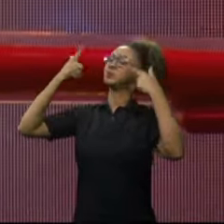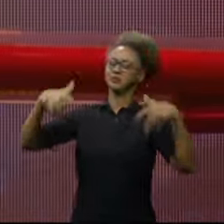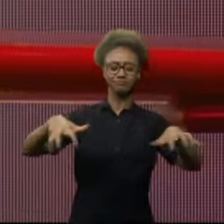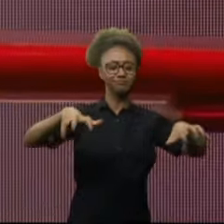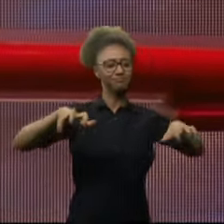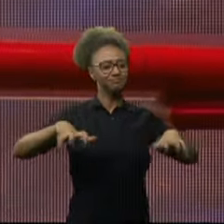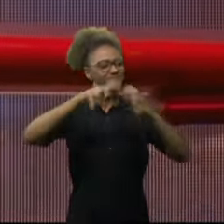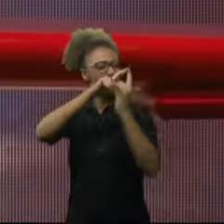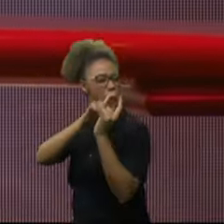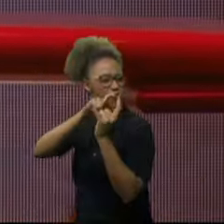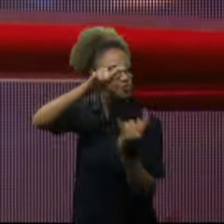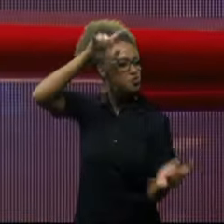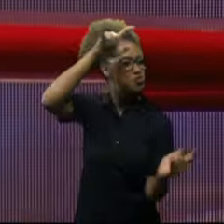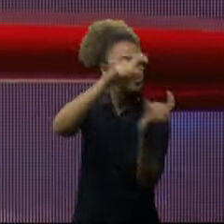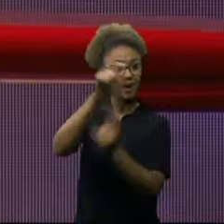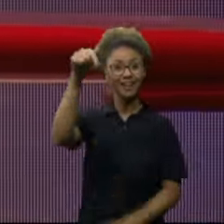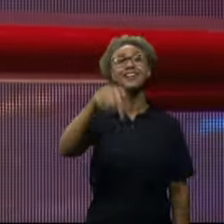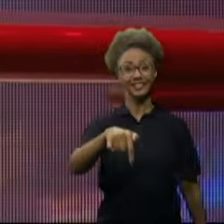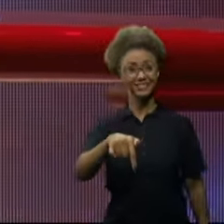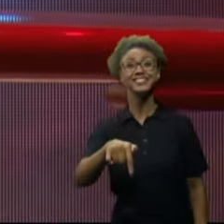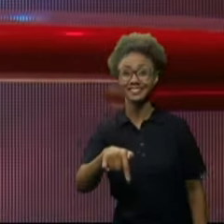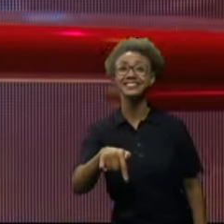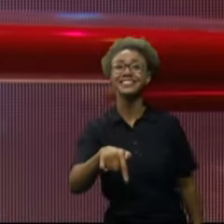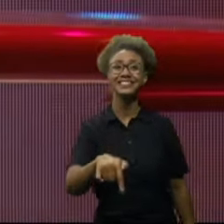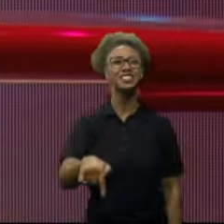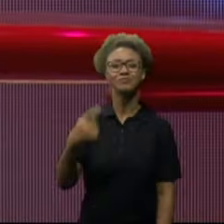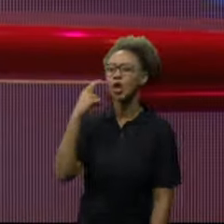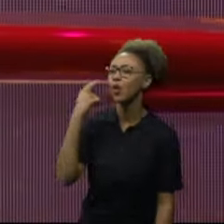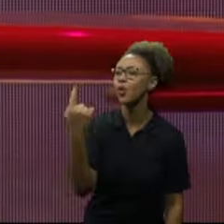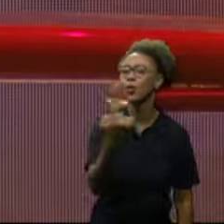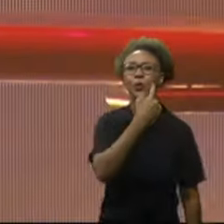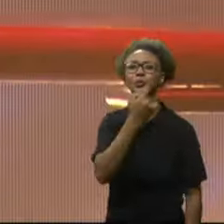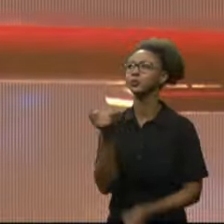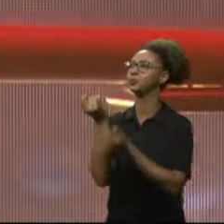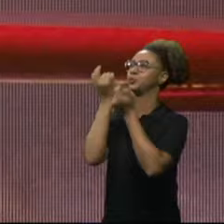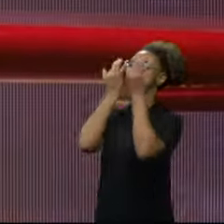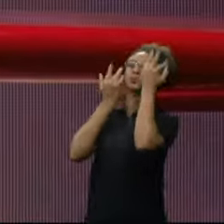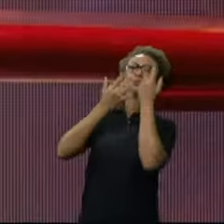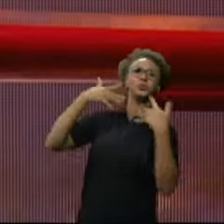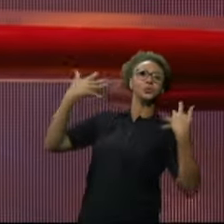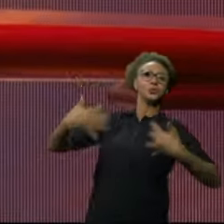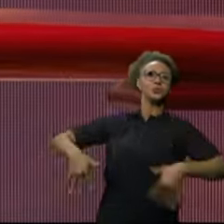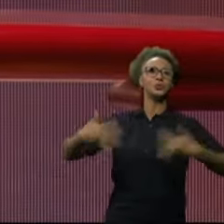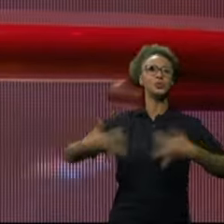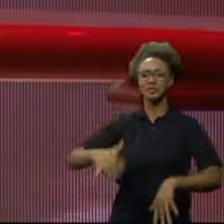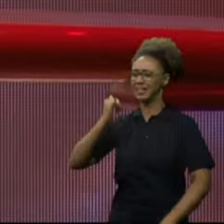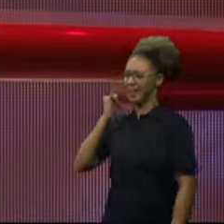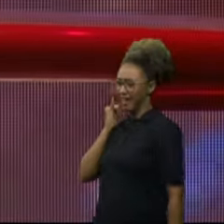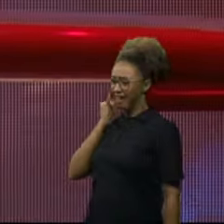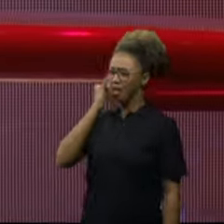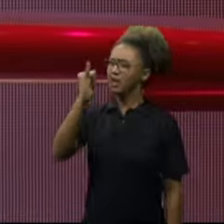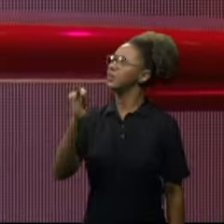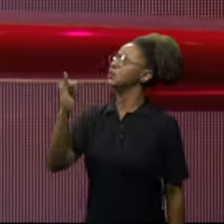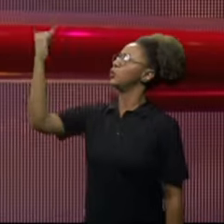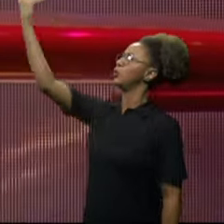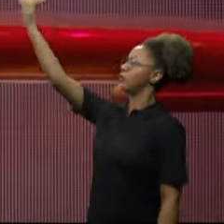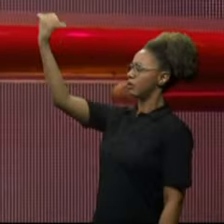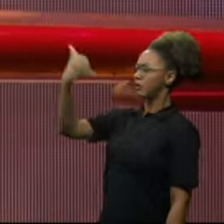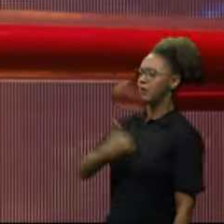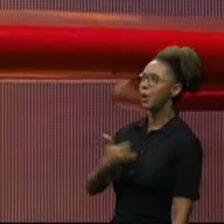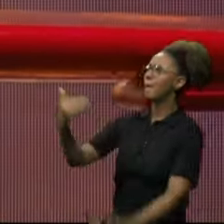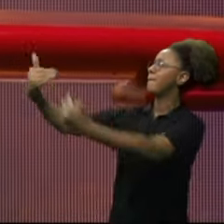Gira nessa noite os seus olhos são bons